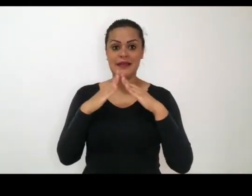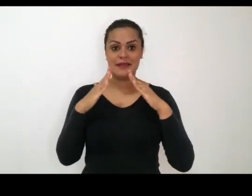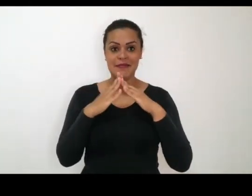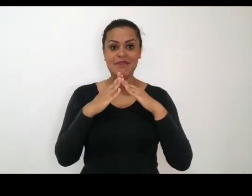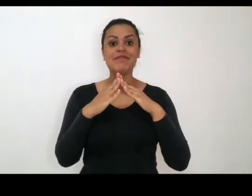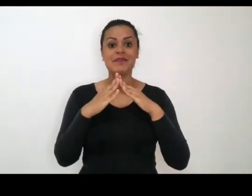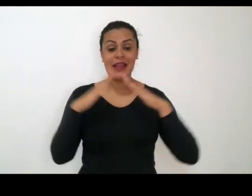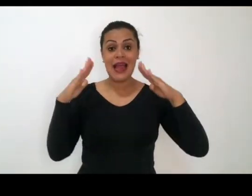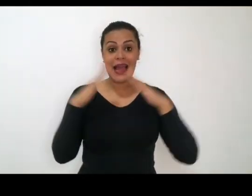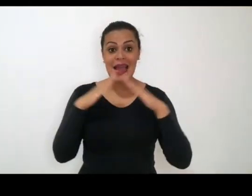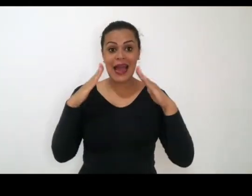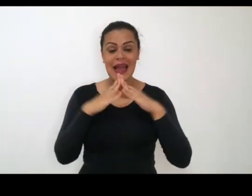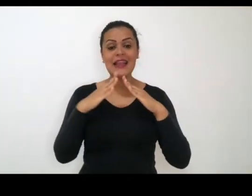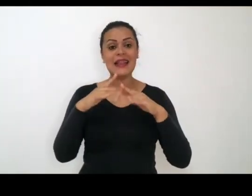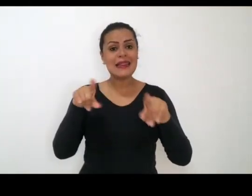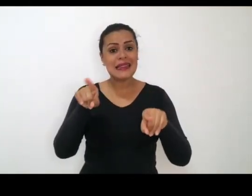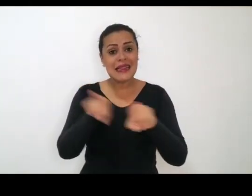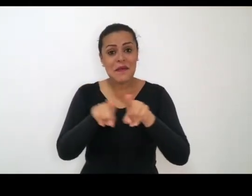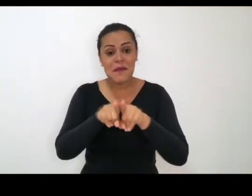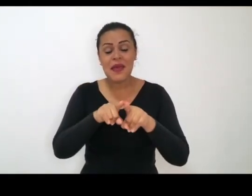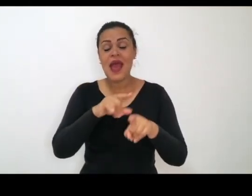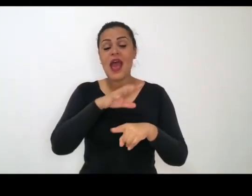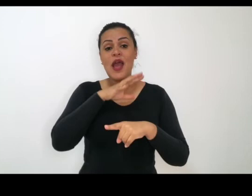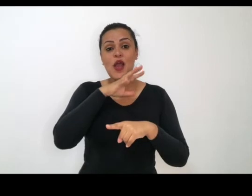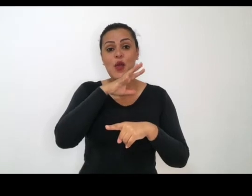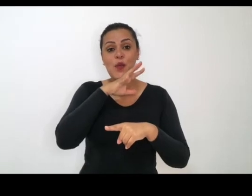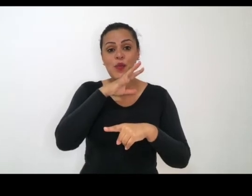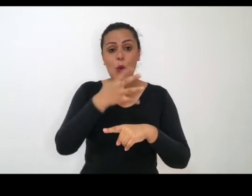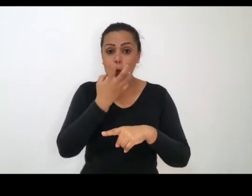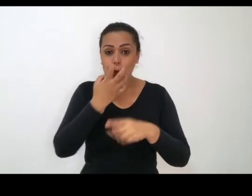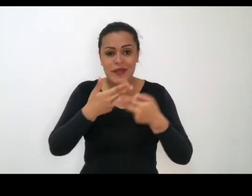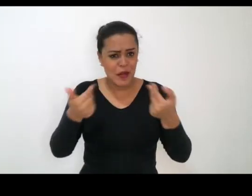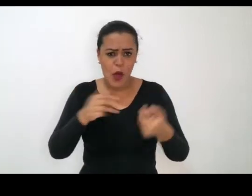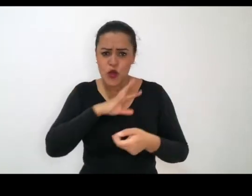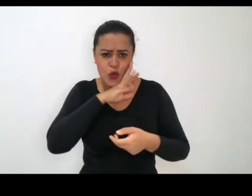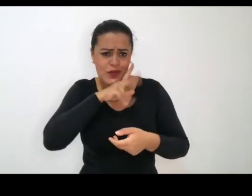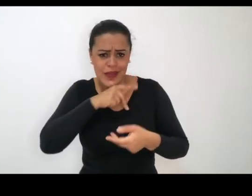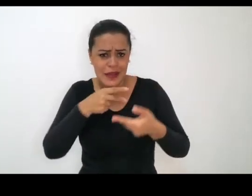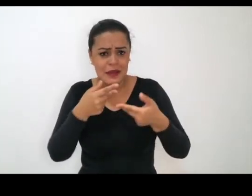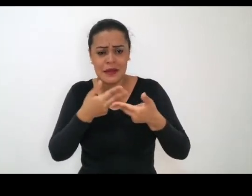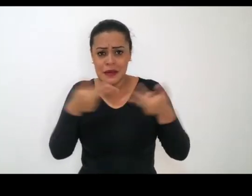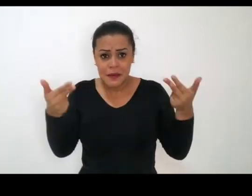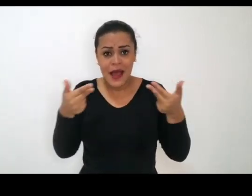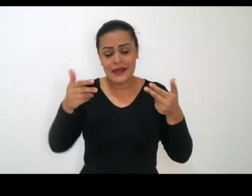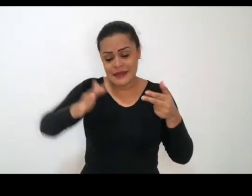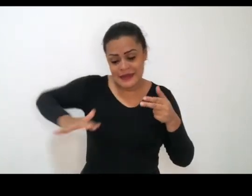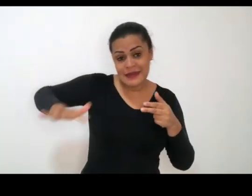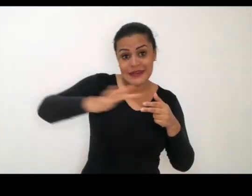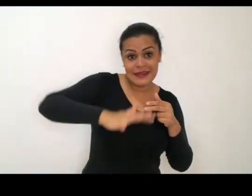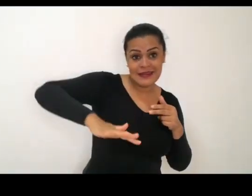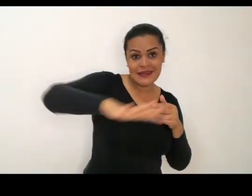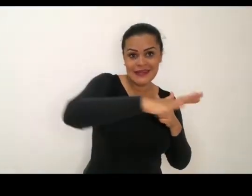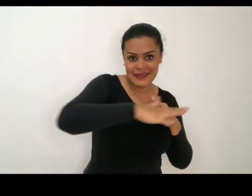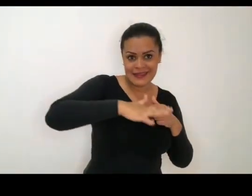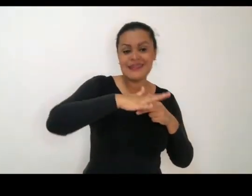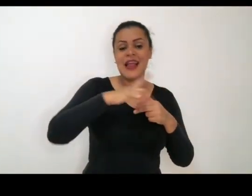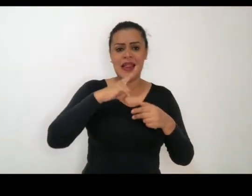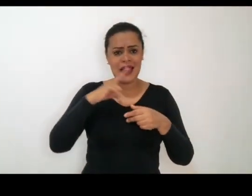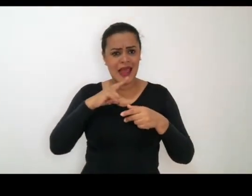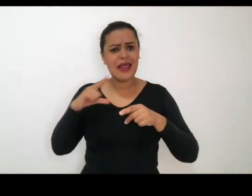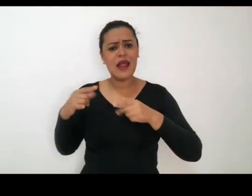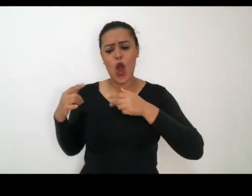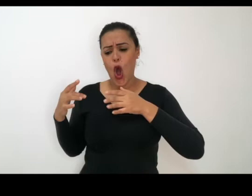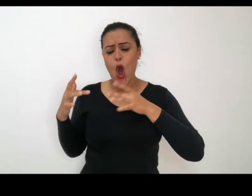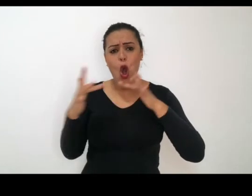muito parte desse ambiente, né? E aí a gente tem outras, como a própria